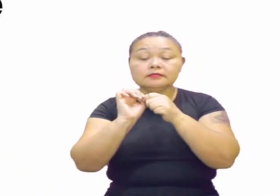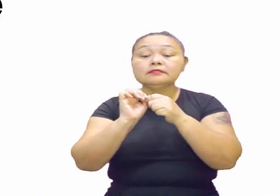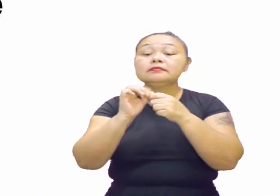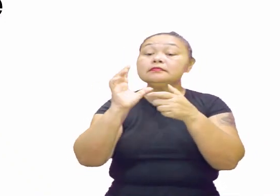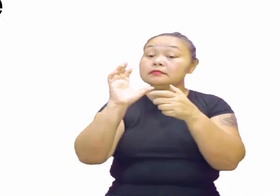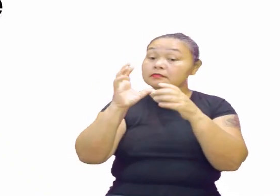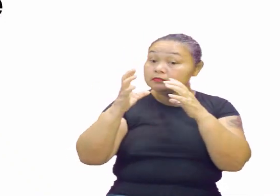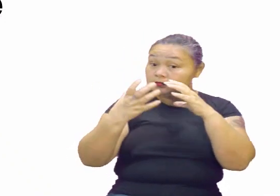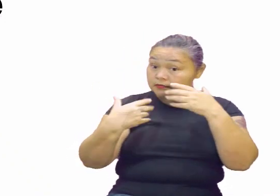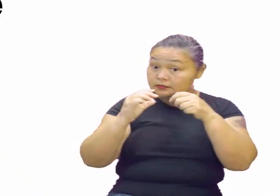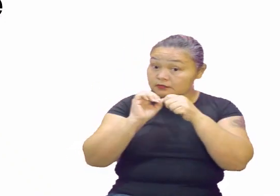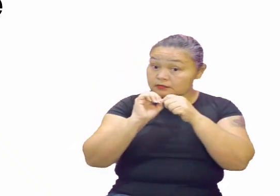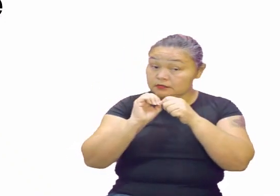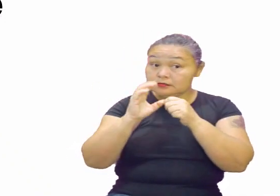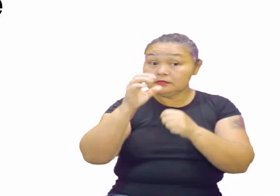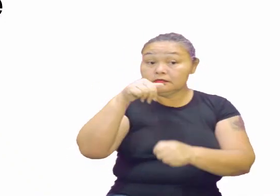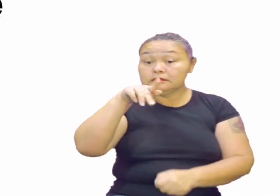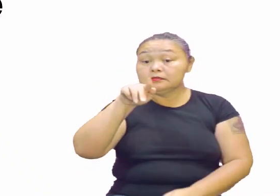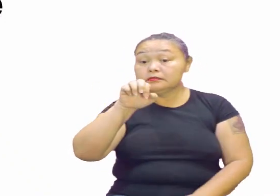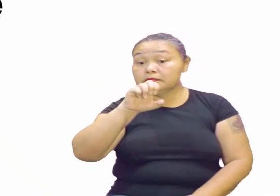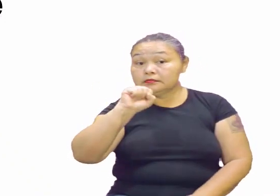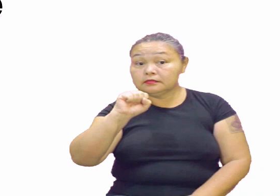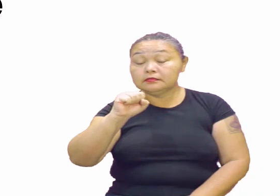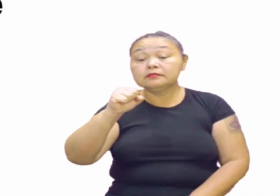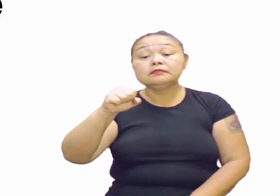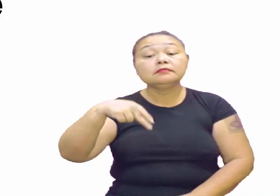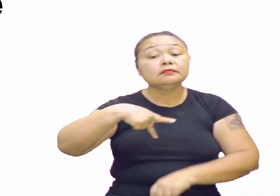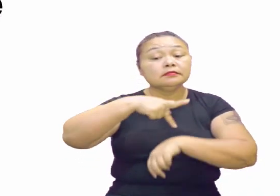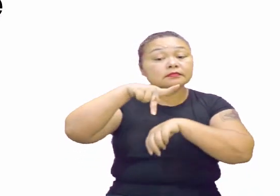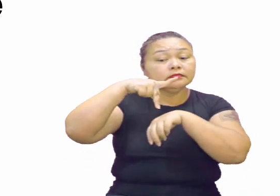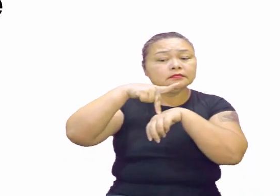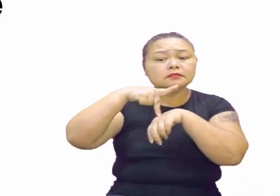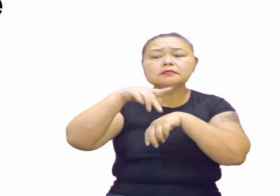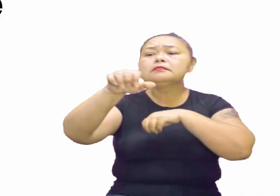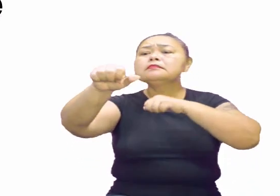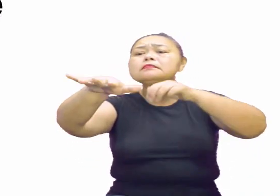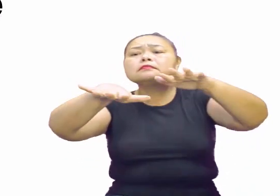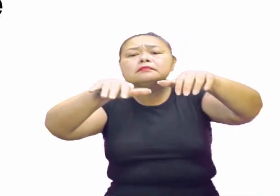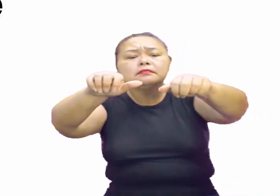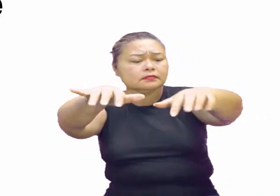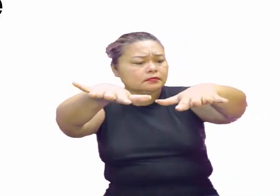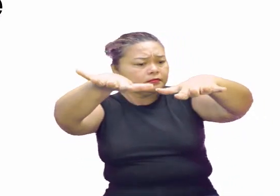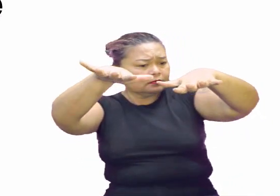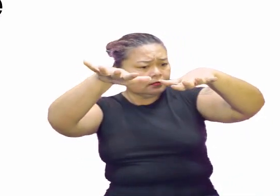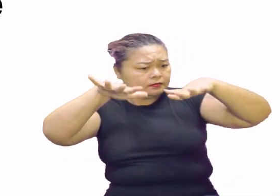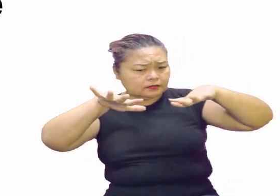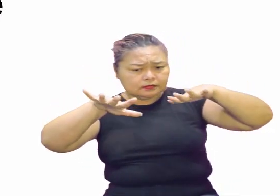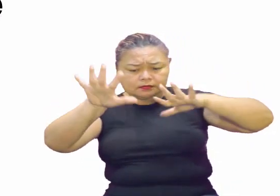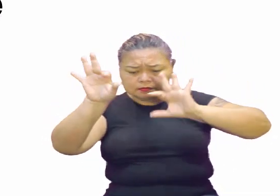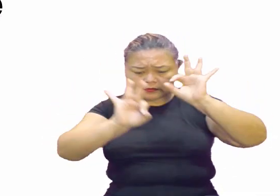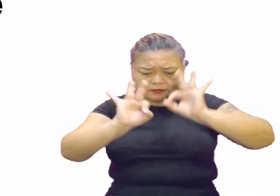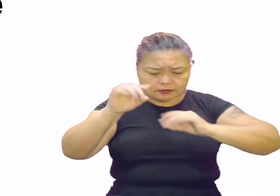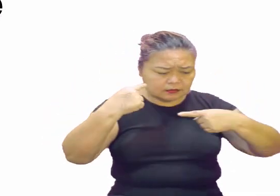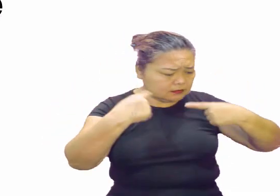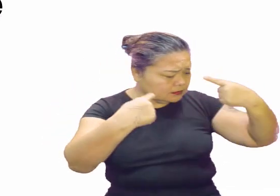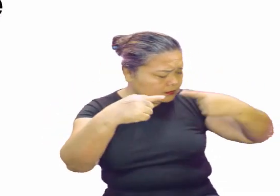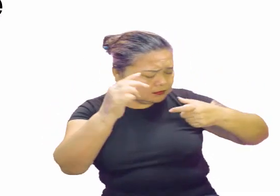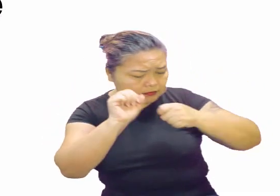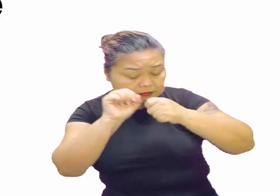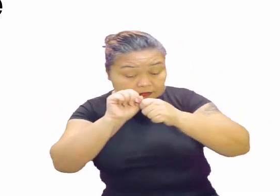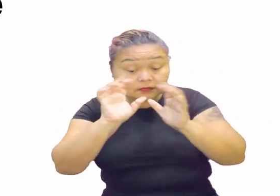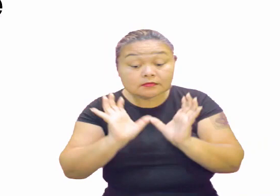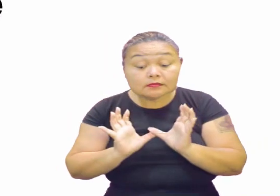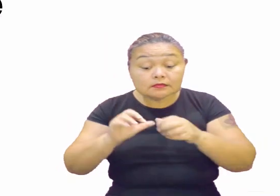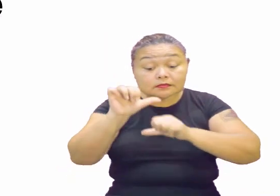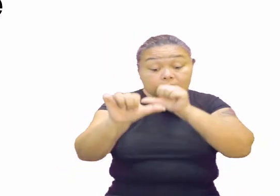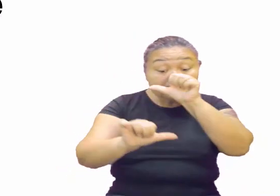Congresso Nacional. Olha aí, uma simples Assembleia, para discutir a criação da Constituição, se tornou